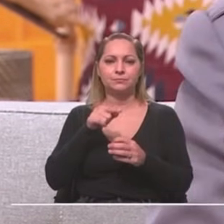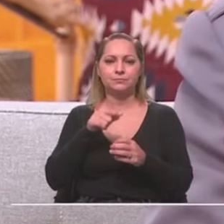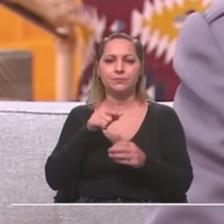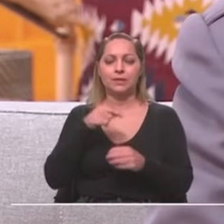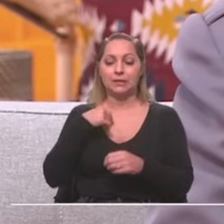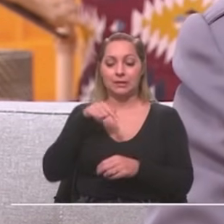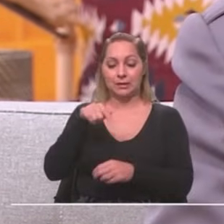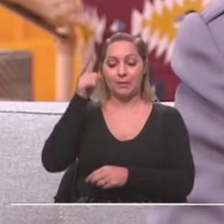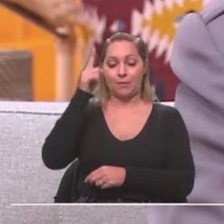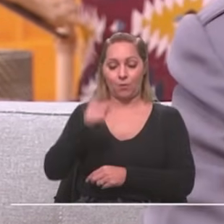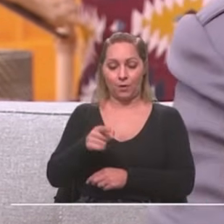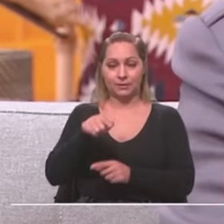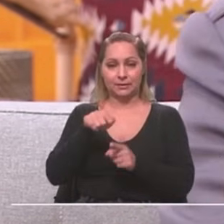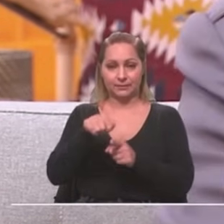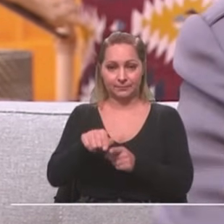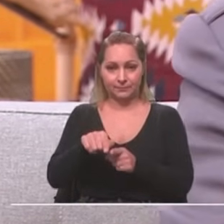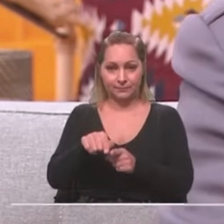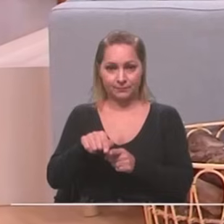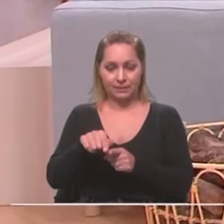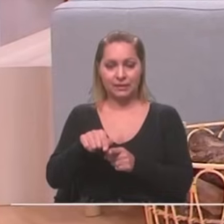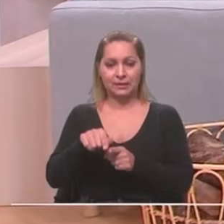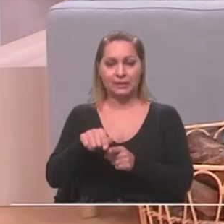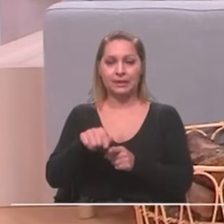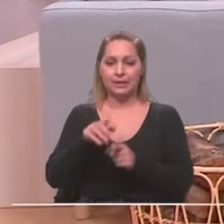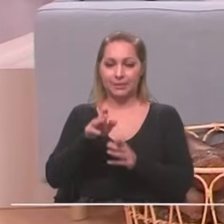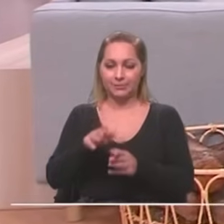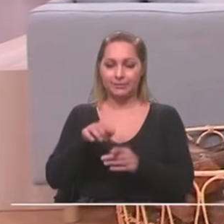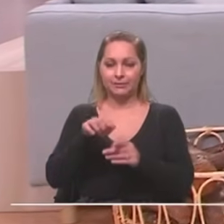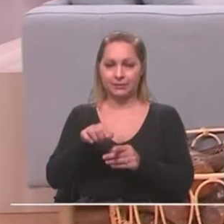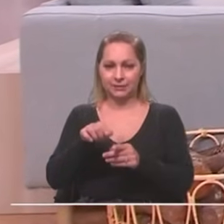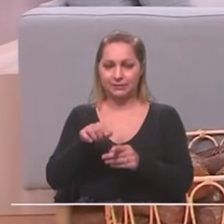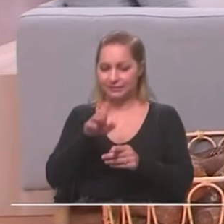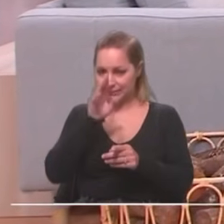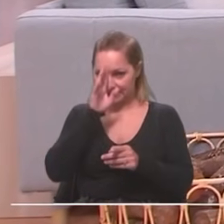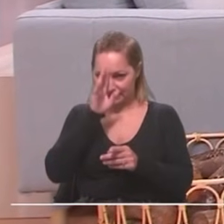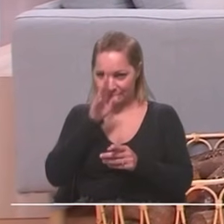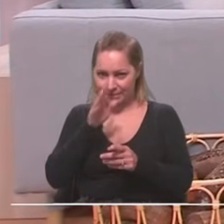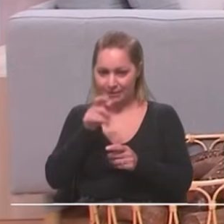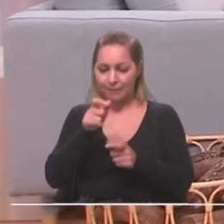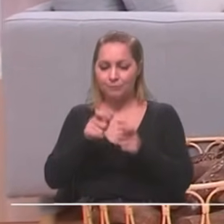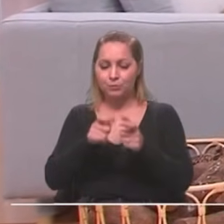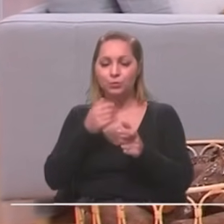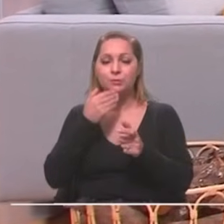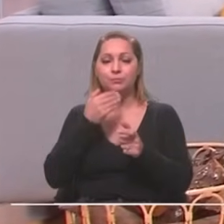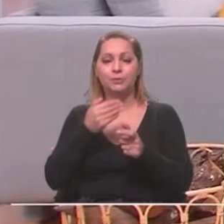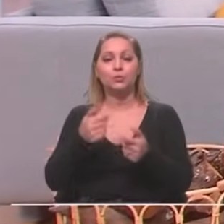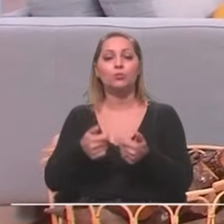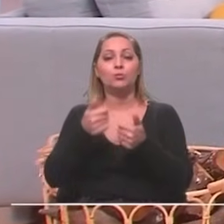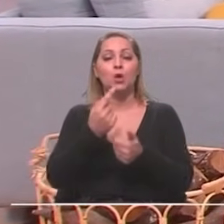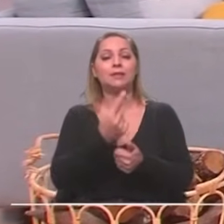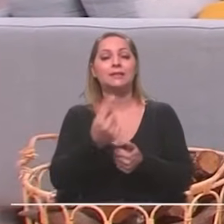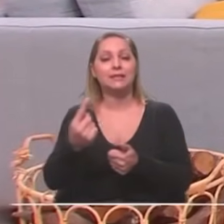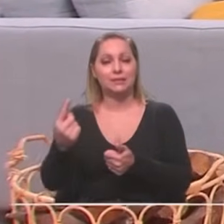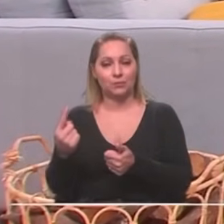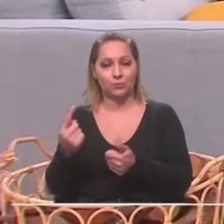ordem e a dá à sua secção, ele tem que saber extrair o melhor dos homens. E é aquele elemento que está